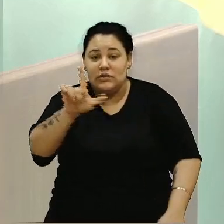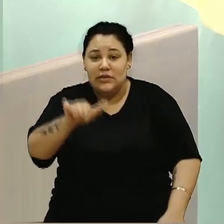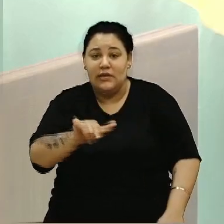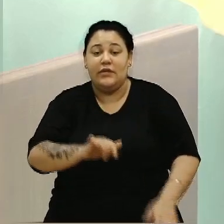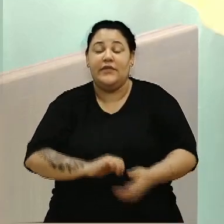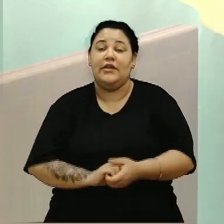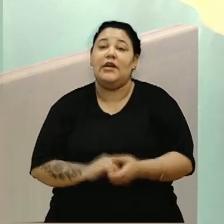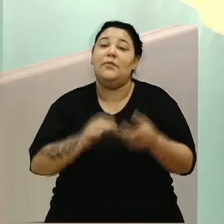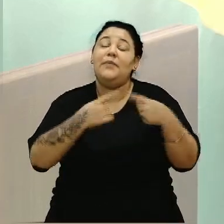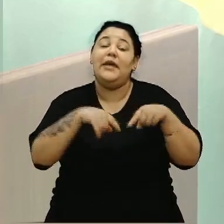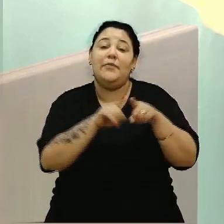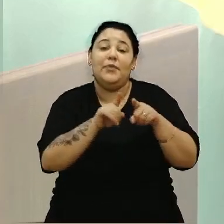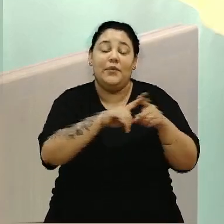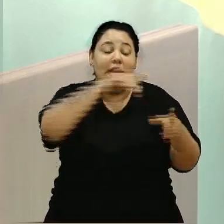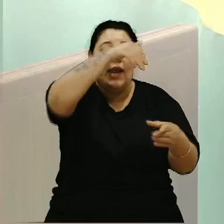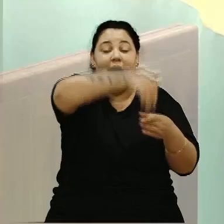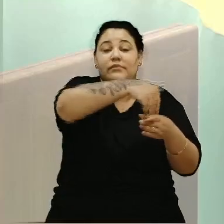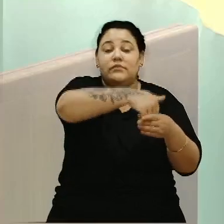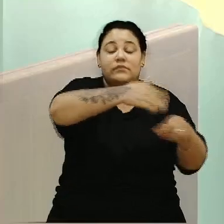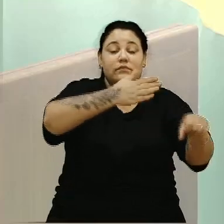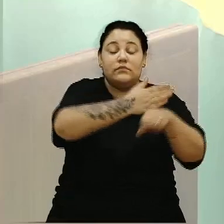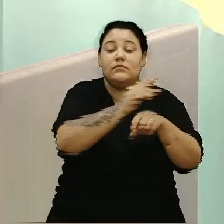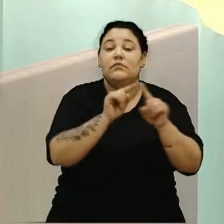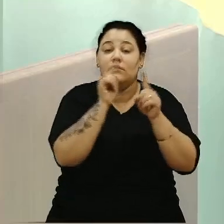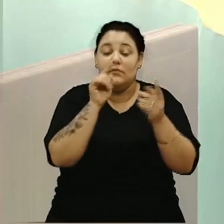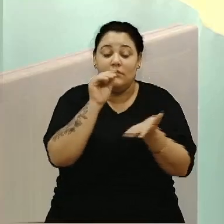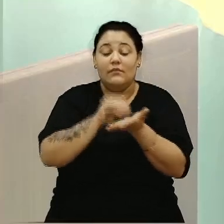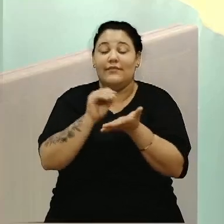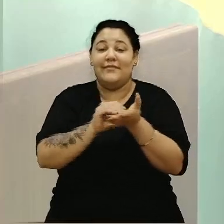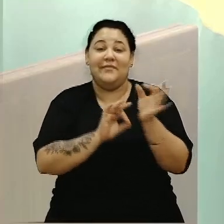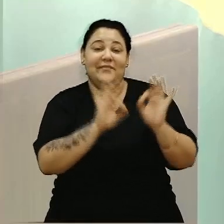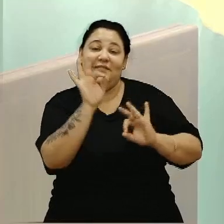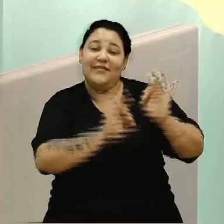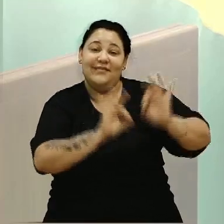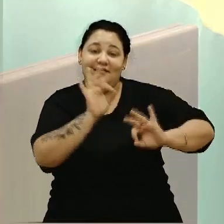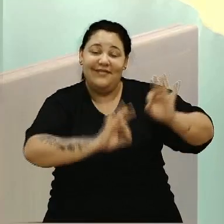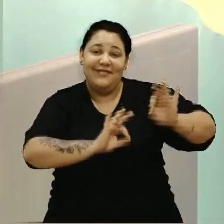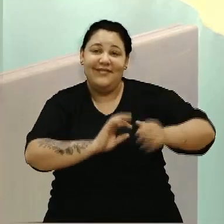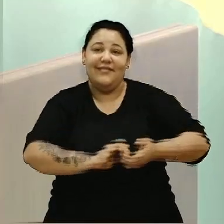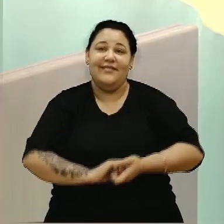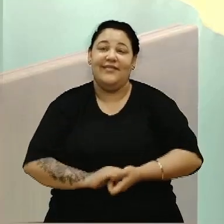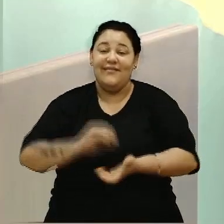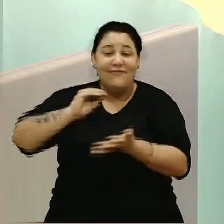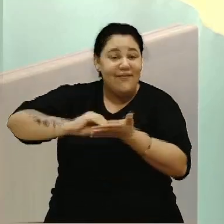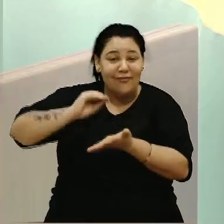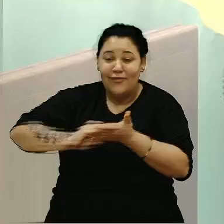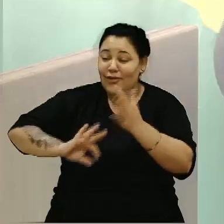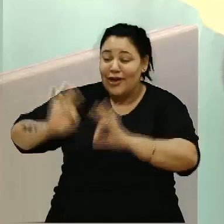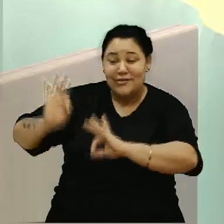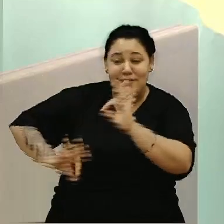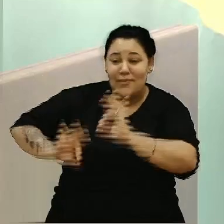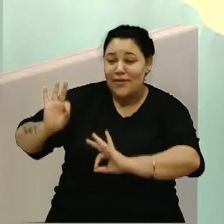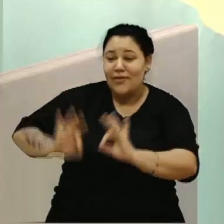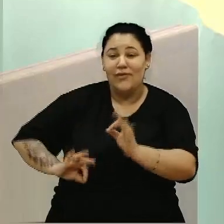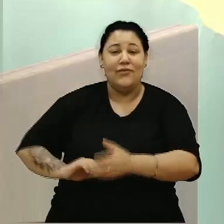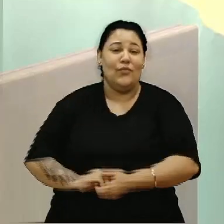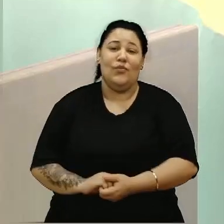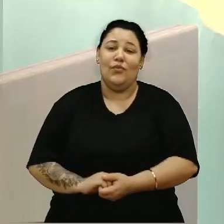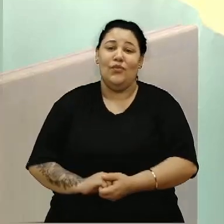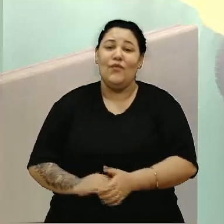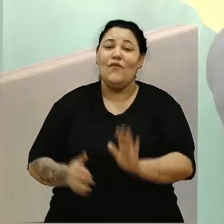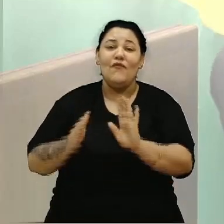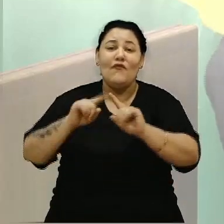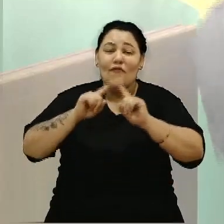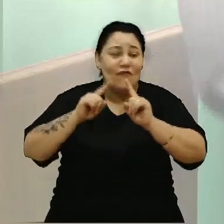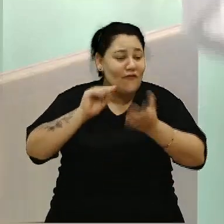favorável, mas é muita falta de planejamento. É muita falta de planejamento.